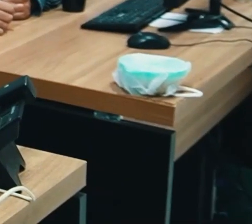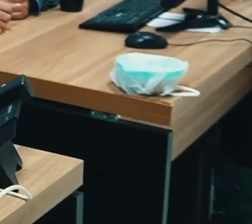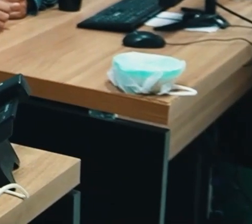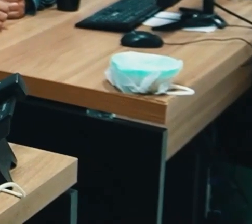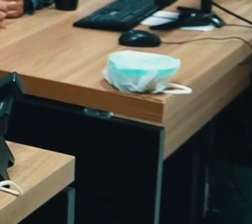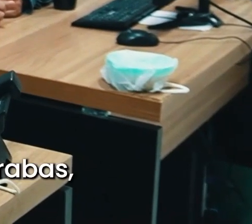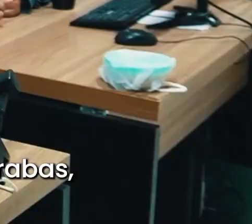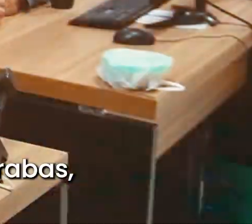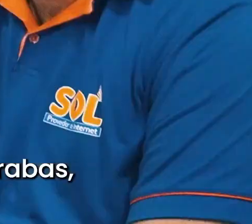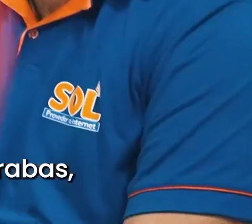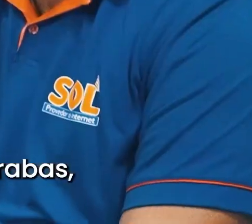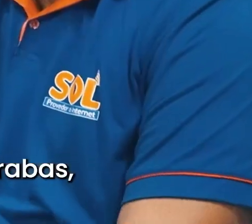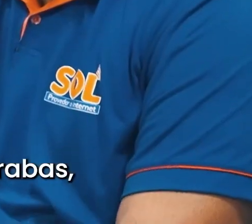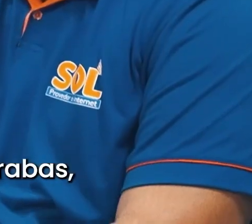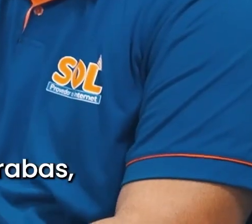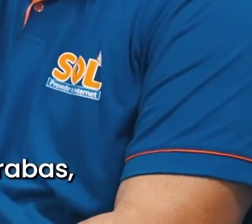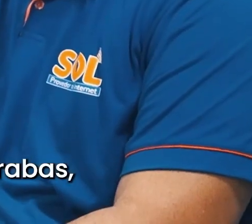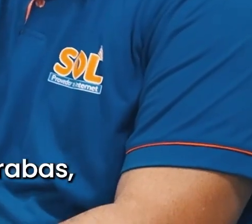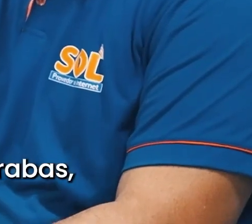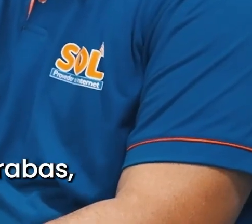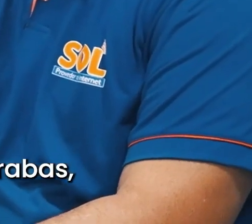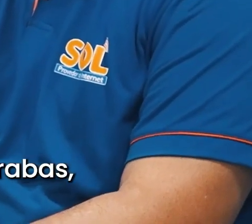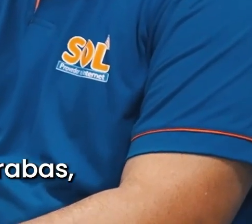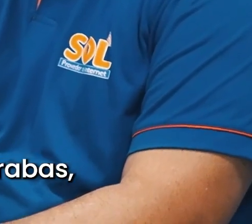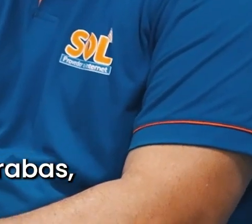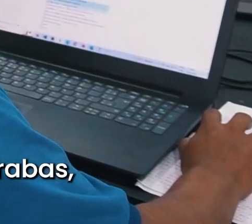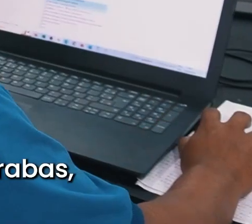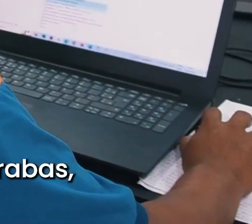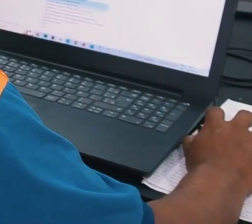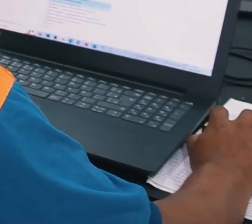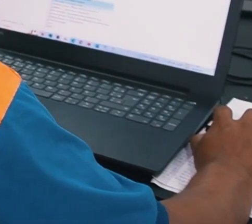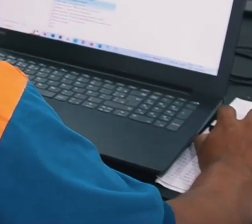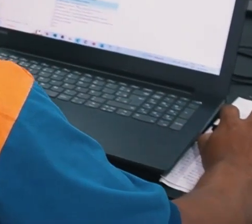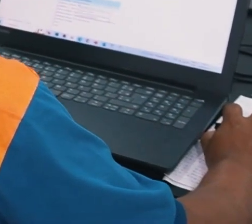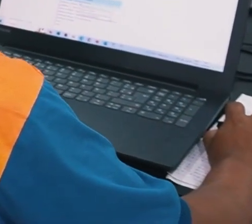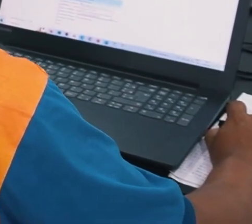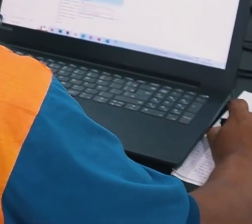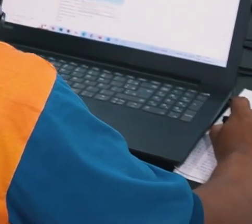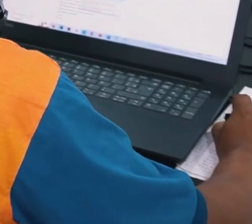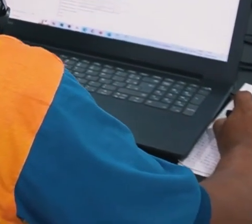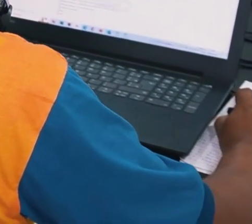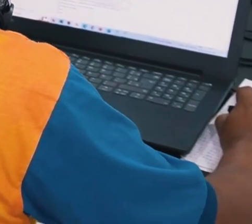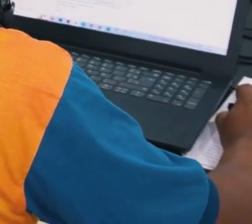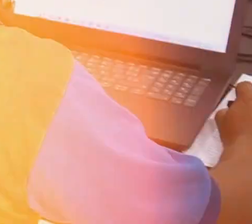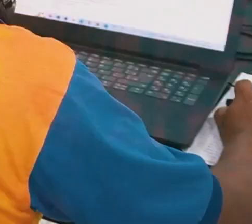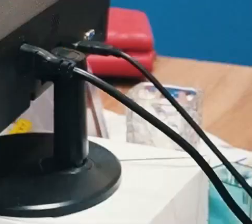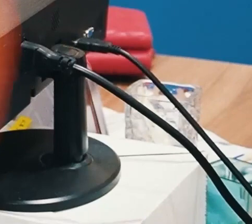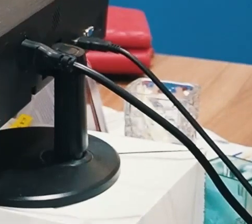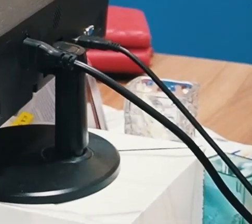Nossos funcionários, nascidos e criados em São João de Pirabas, são o coração